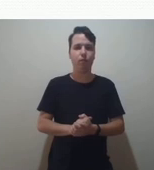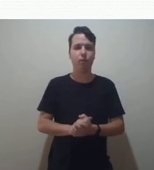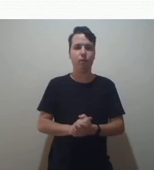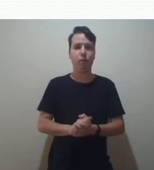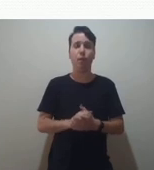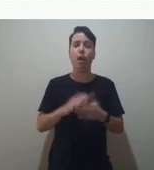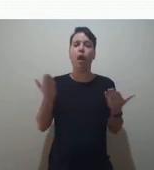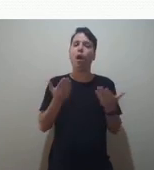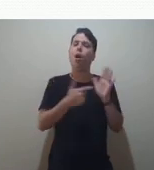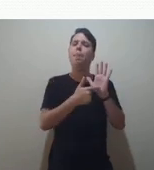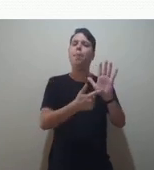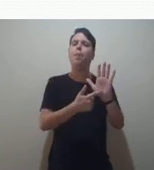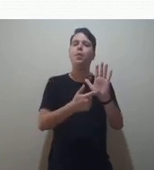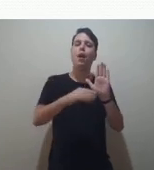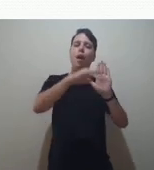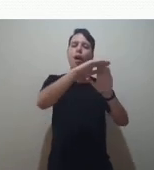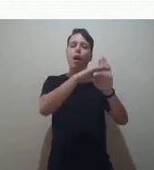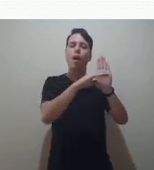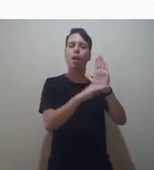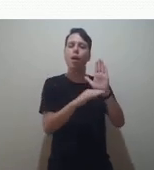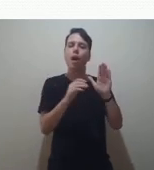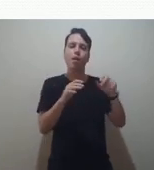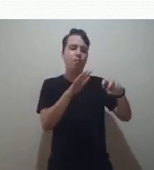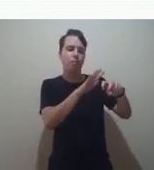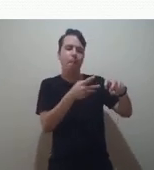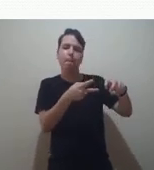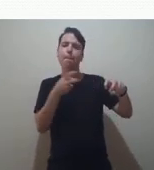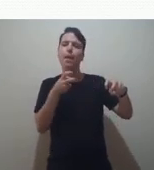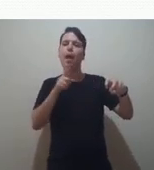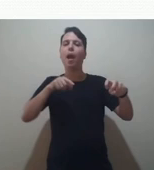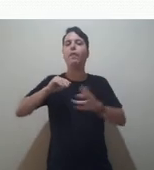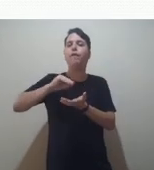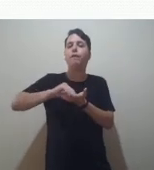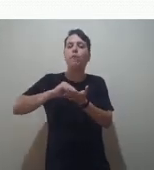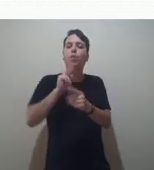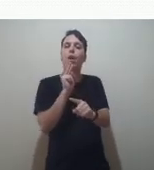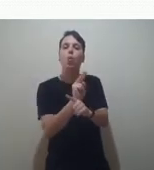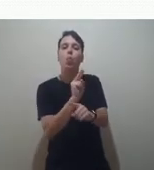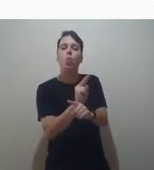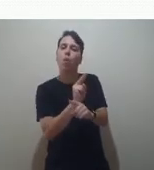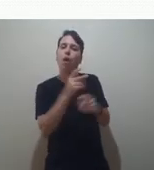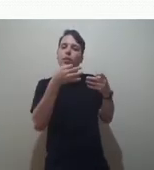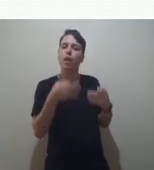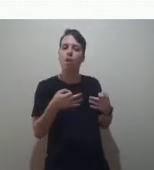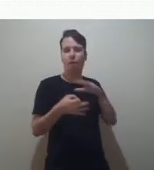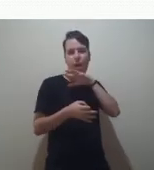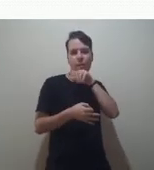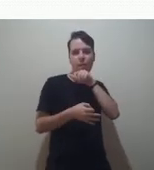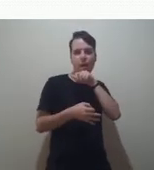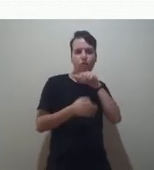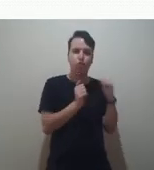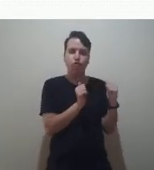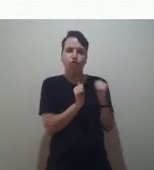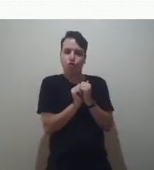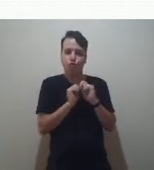Então, agora a gente vai falar um pouquinho dos indicadores para a identificação de casos de negligência nos animais de